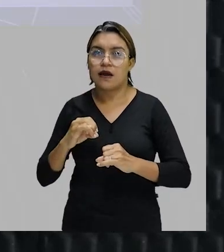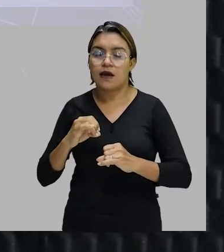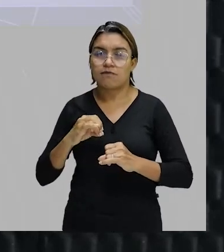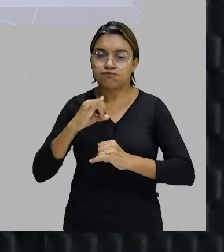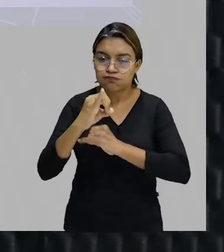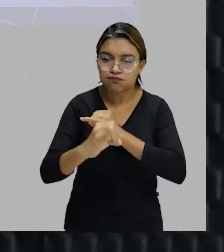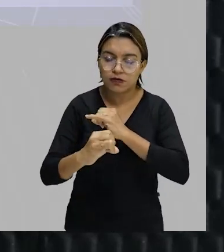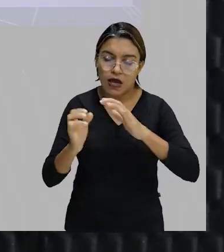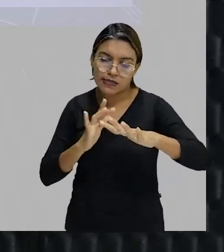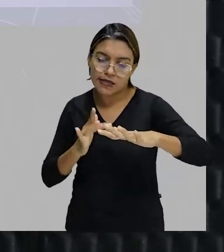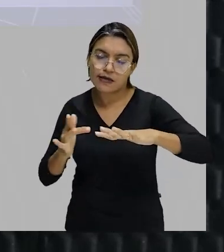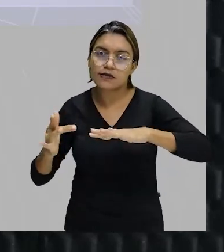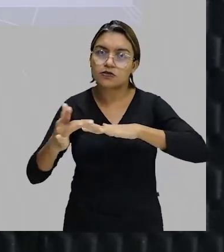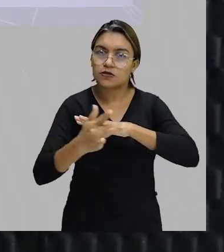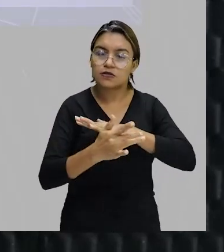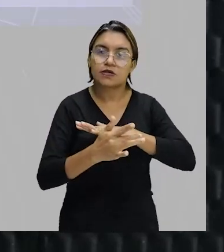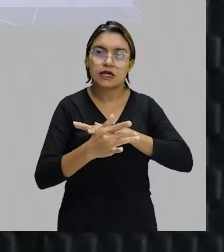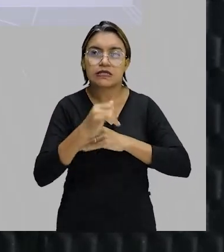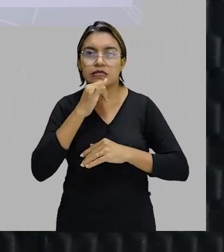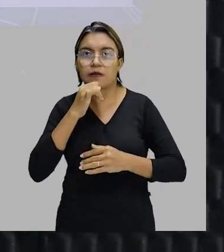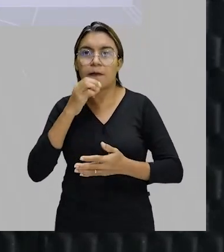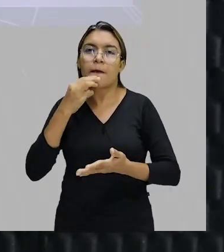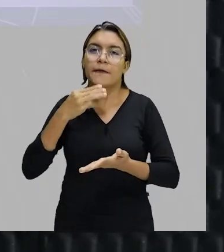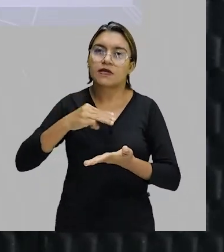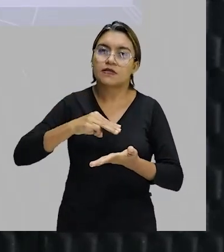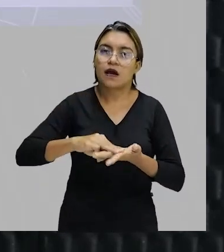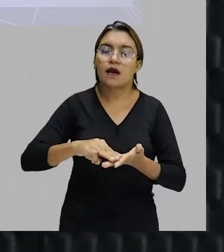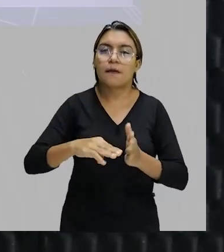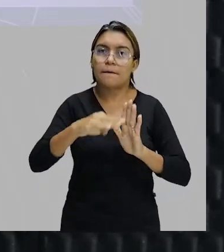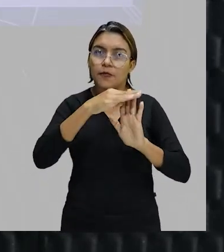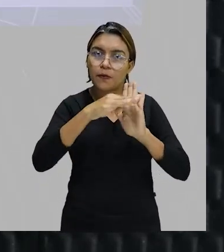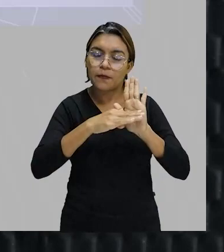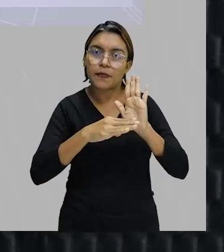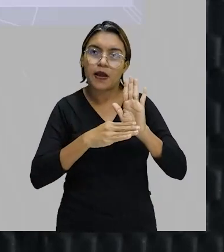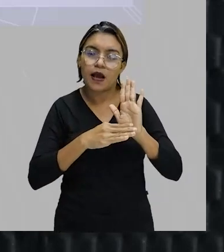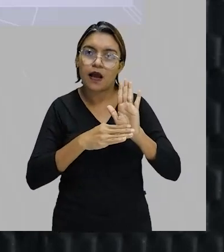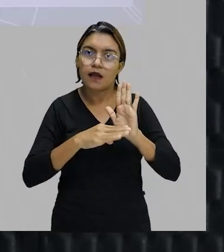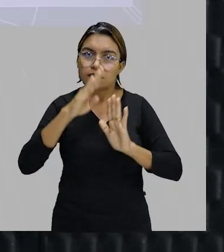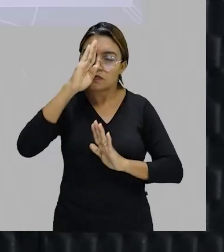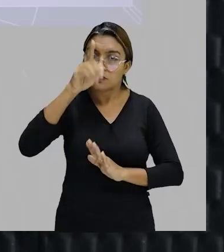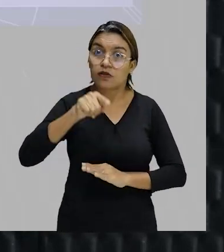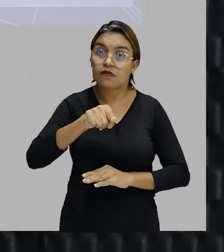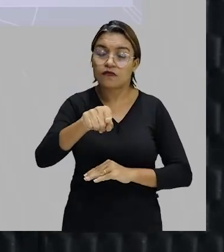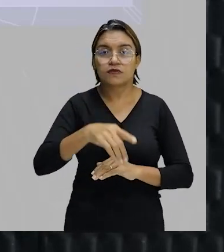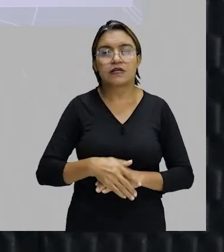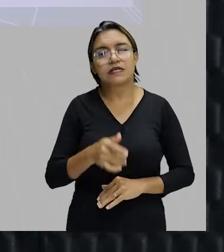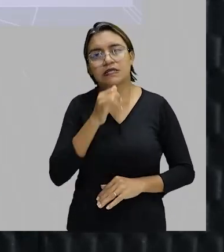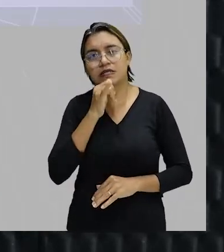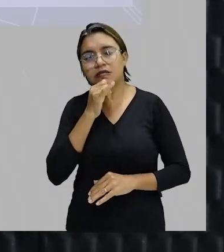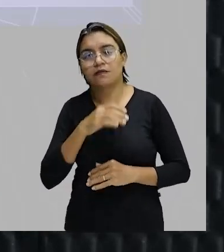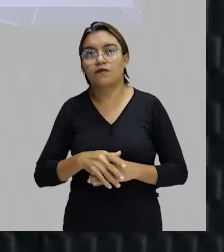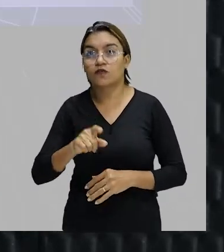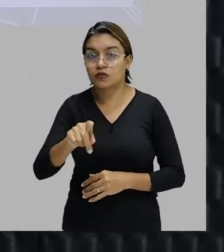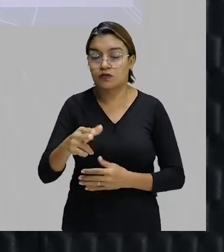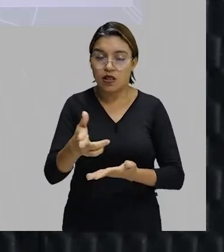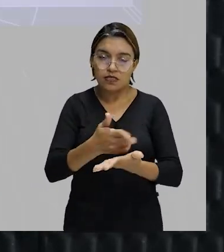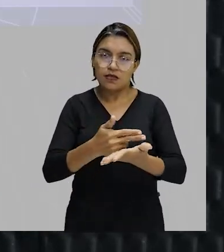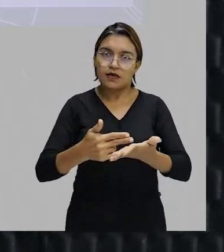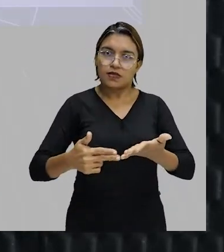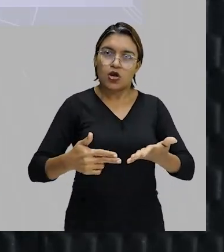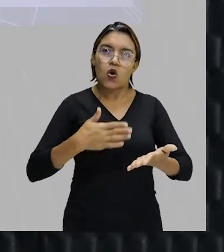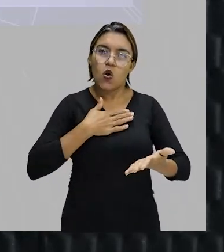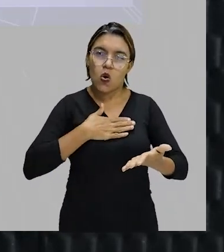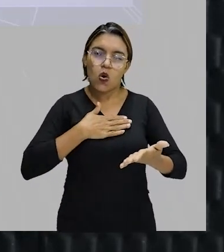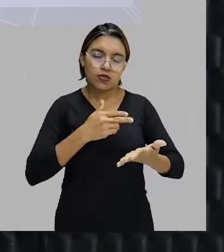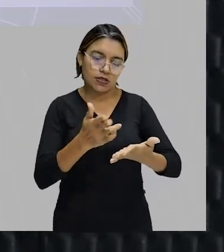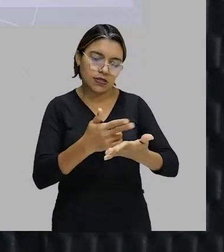sociais, as mensagens, as propagandas, elas são direcionadas para ti. Tu gosta, por exemplo, de desenho. Eu, por exemplo,